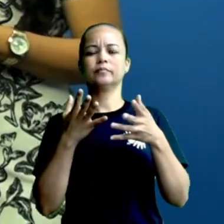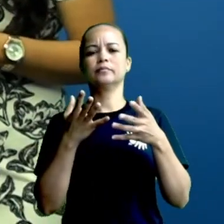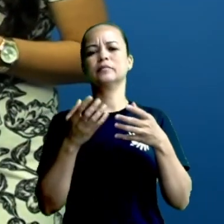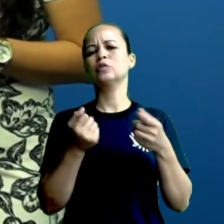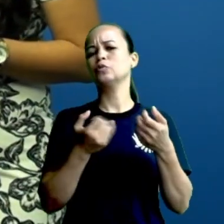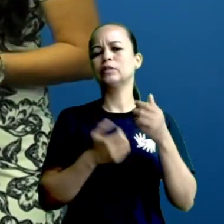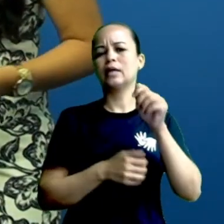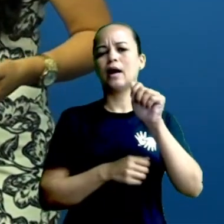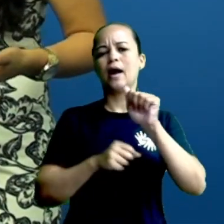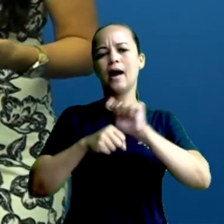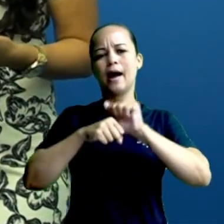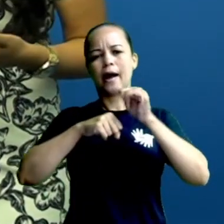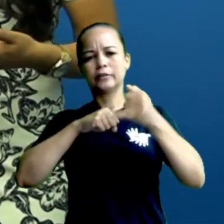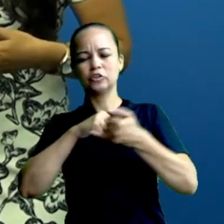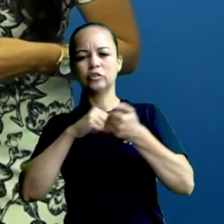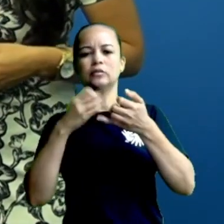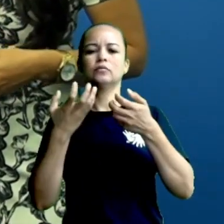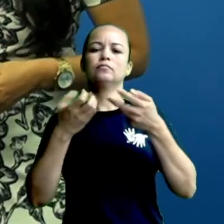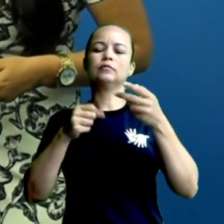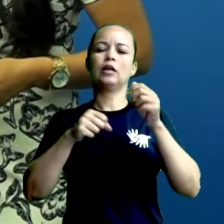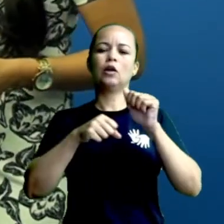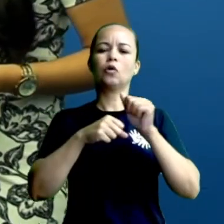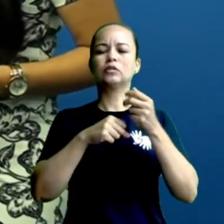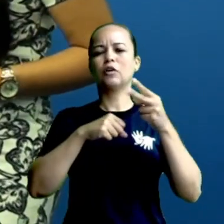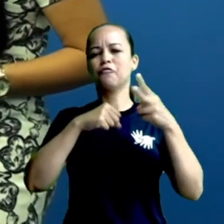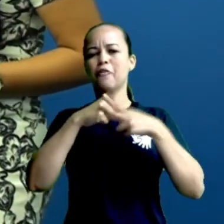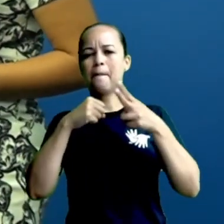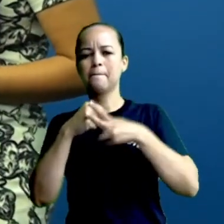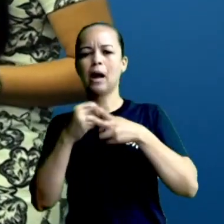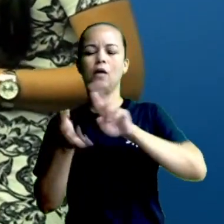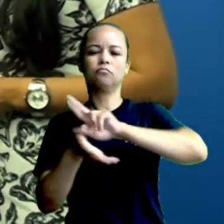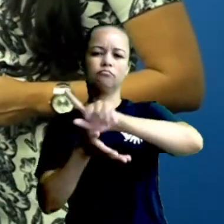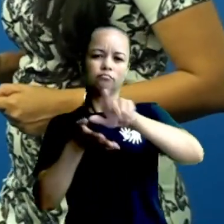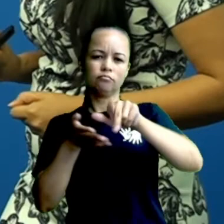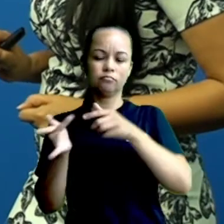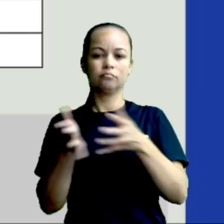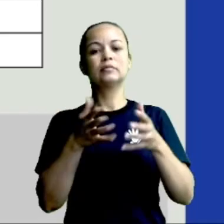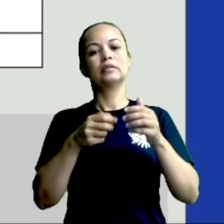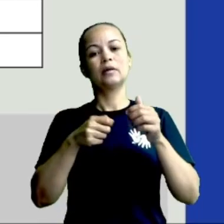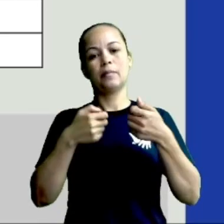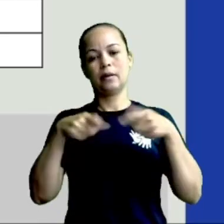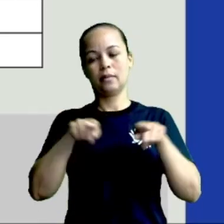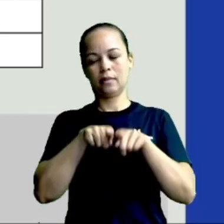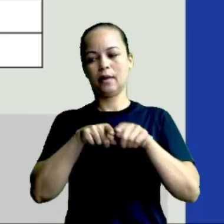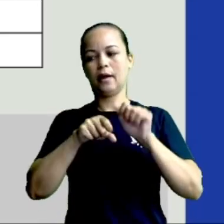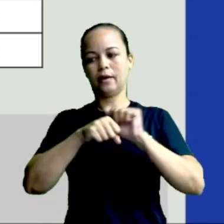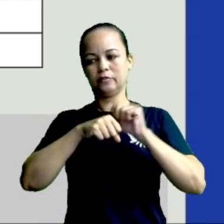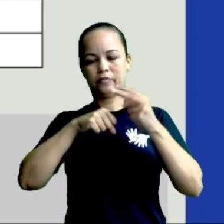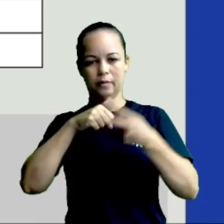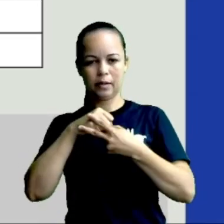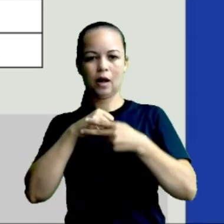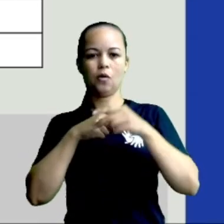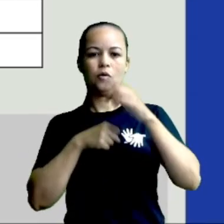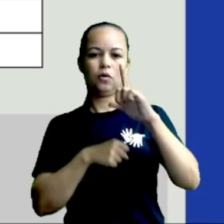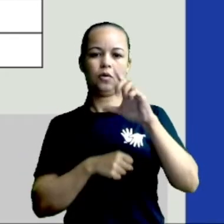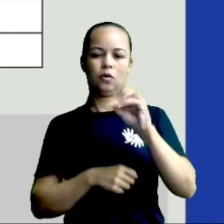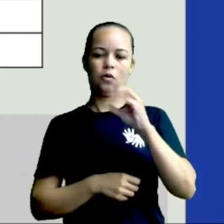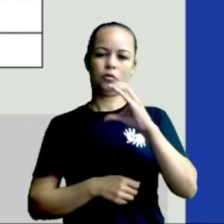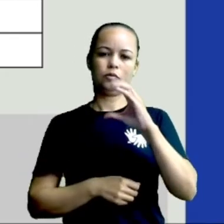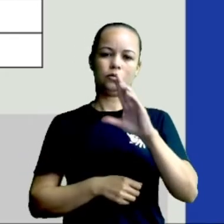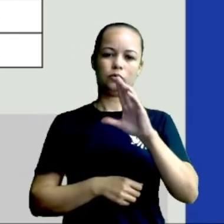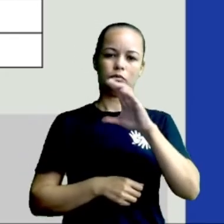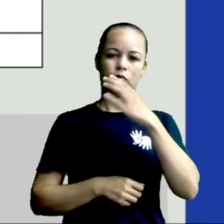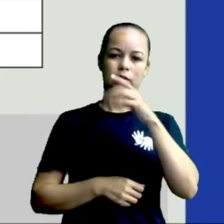dos adjetivos, né? Locuções verbais e tem também a locução adverbial, que é quando,